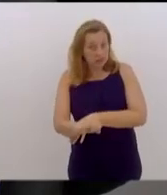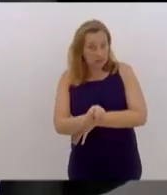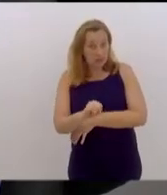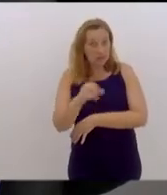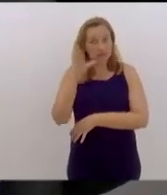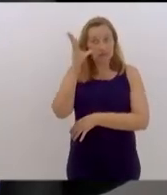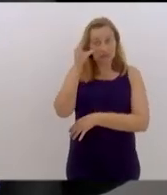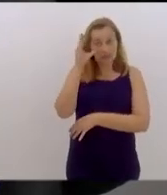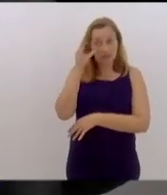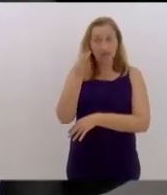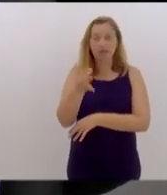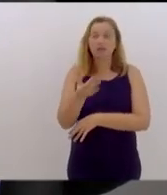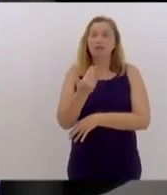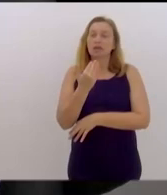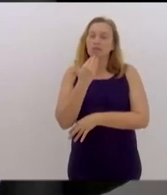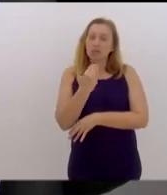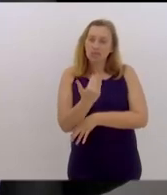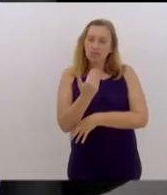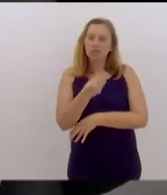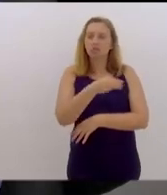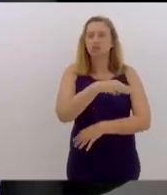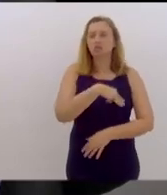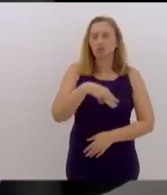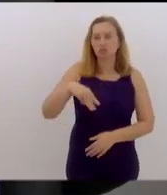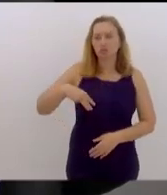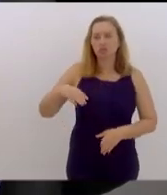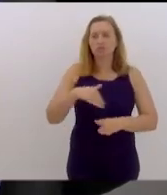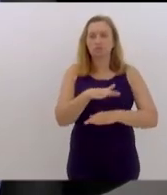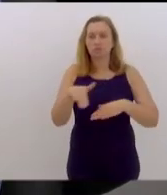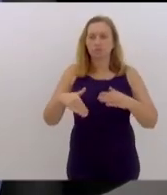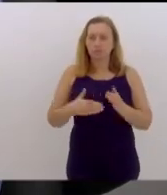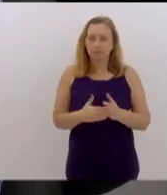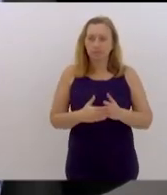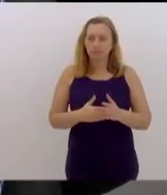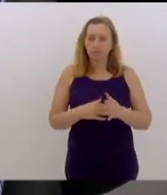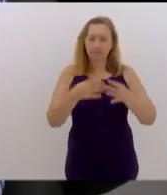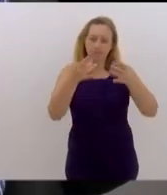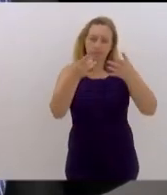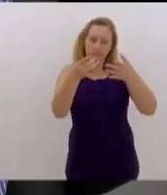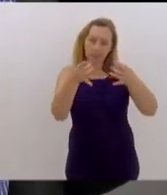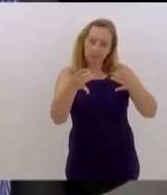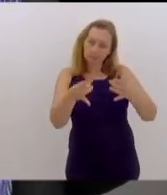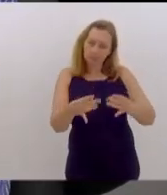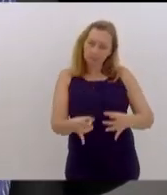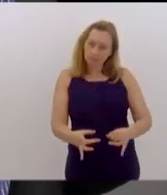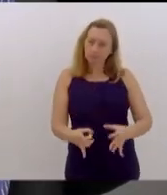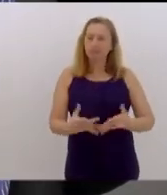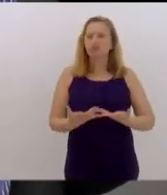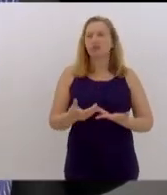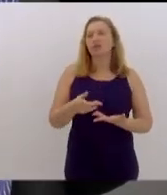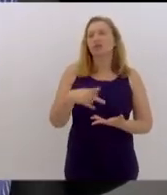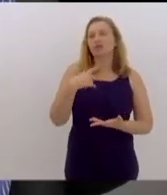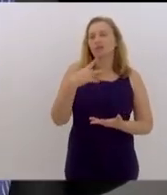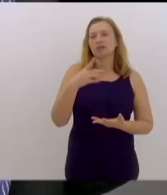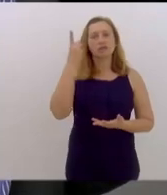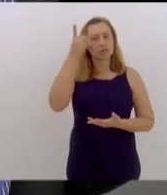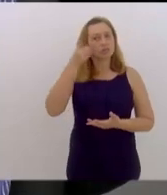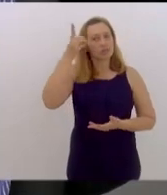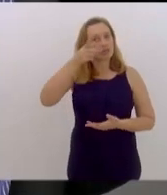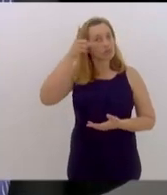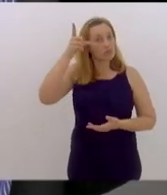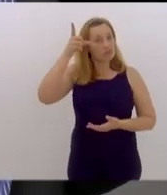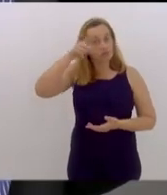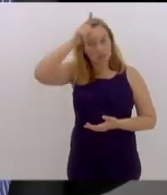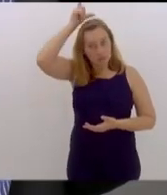é sugeria ao Ministério Público que todos esses termos né pra gente tá dando deputados pago foi muito